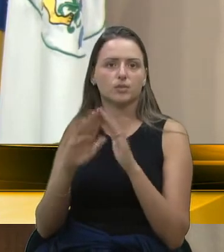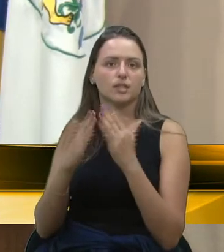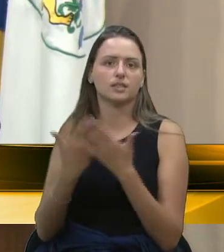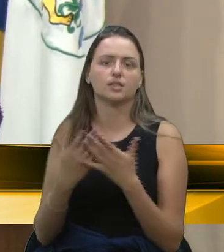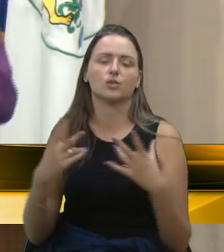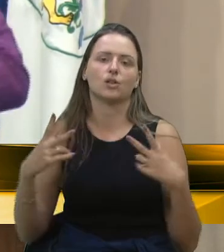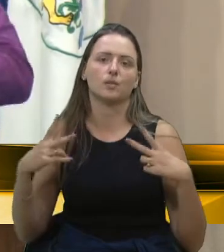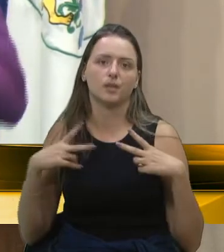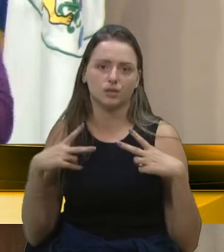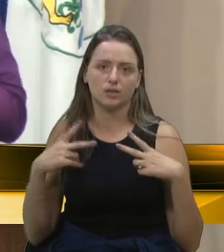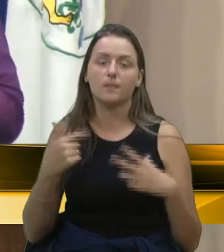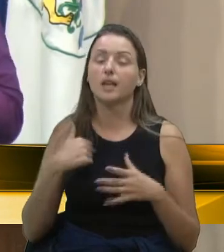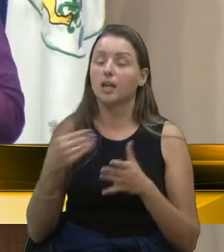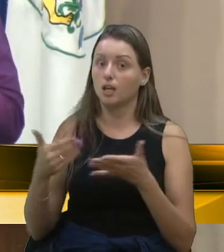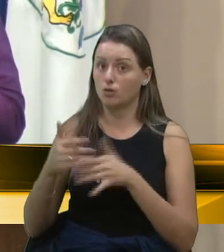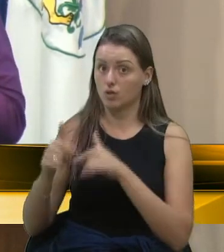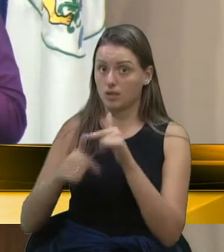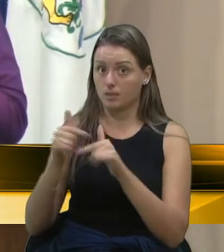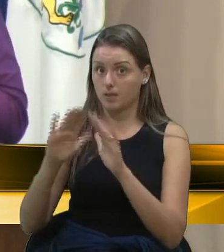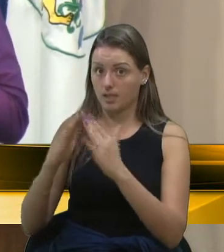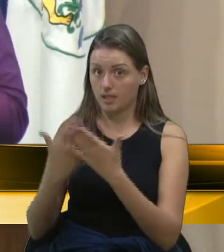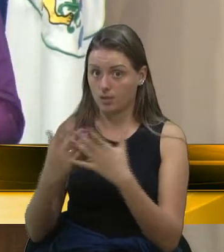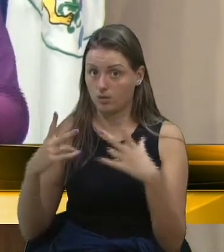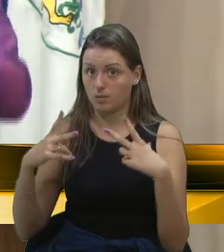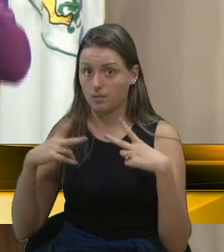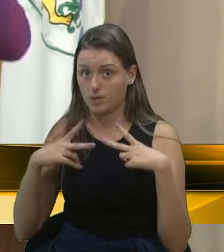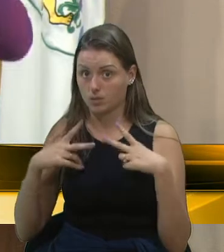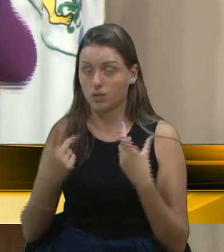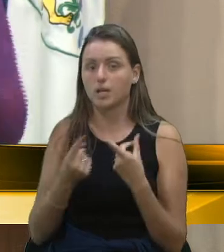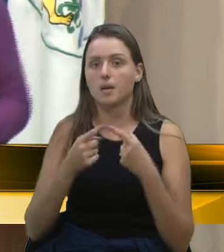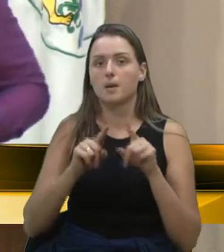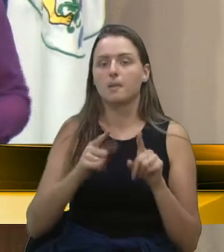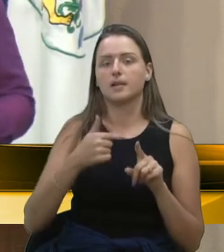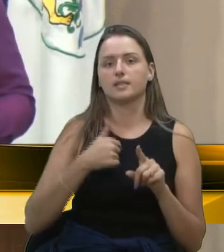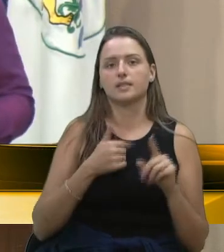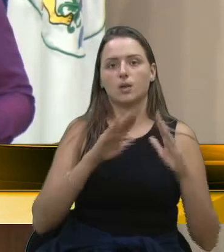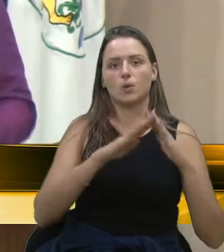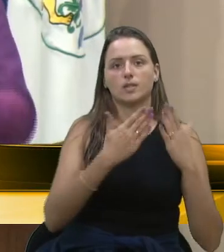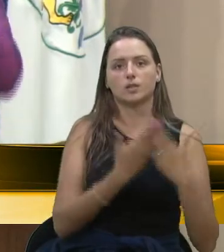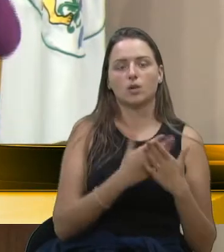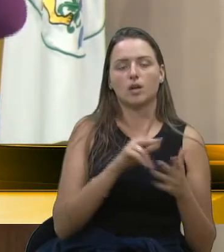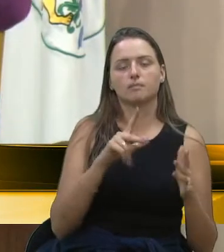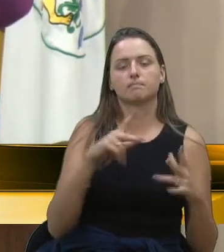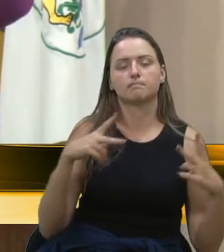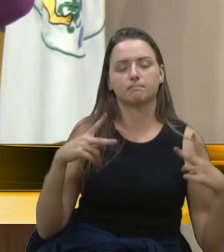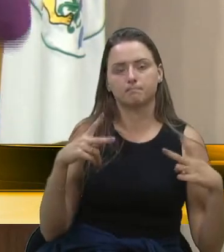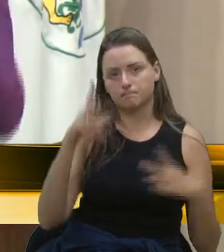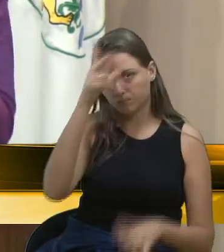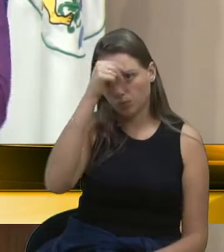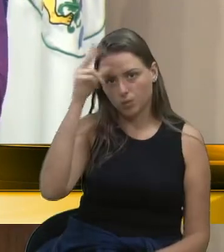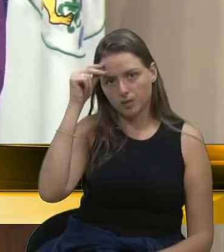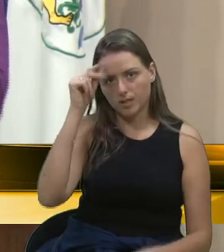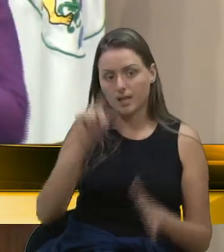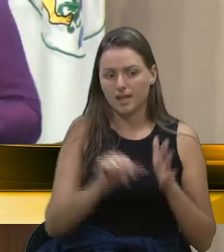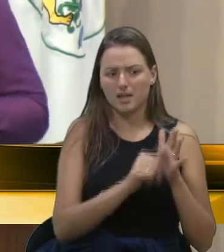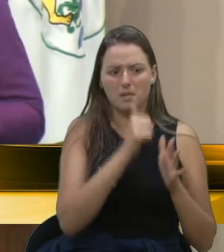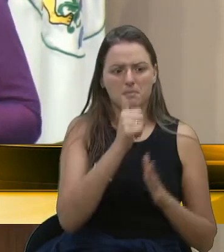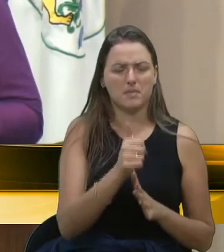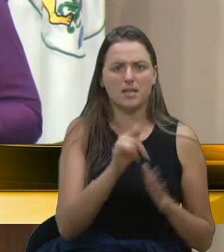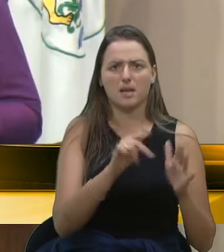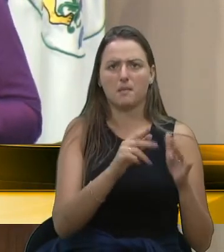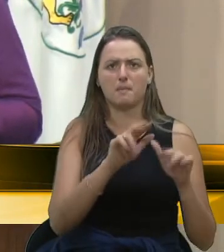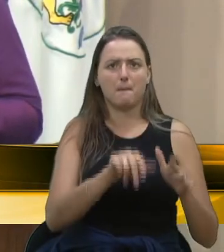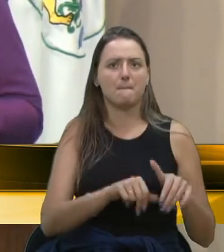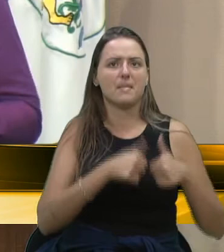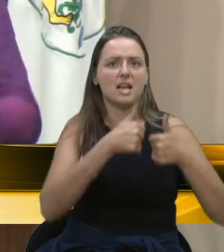Eu já trabalhei na rede privada, mas eu sou professor da rede pública e, para mim, a melhor rede tem que ser a rede